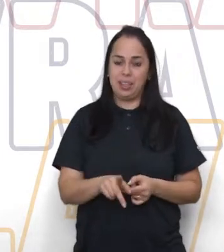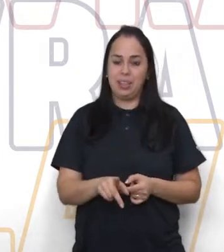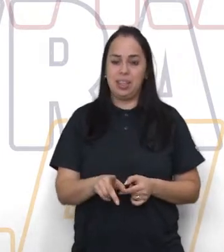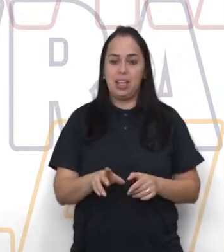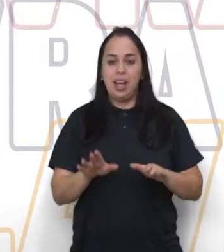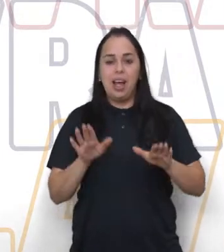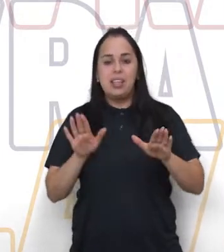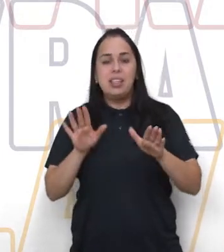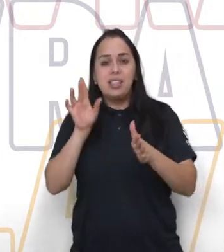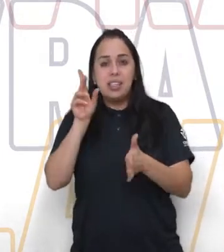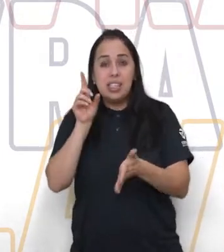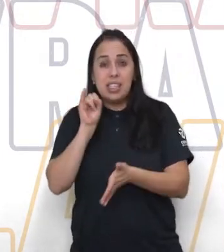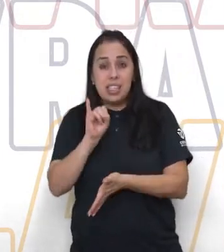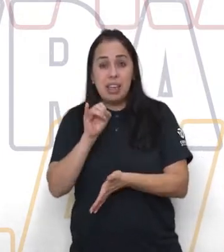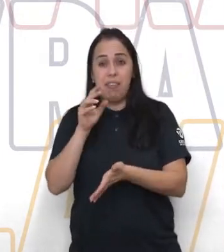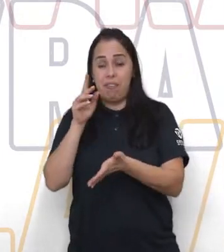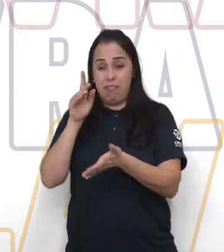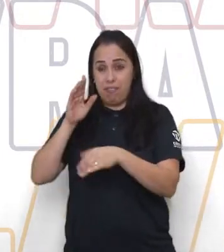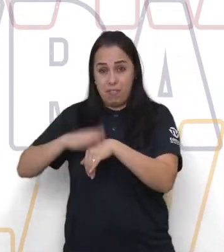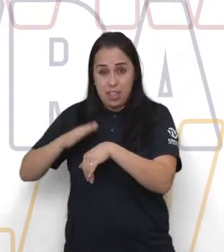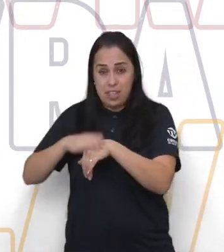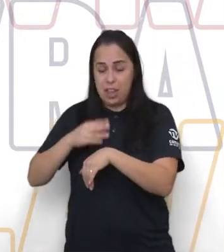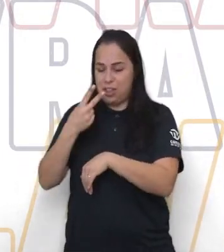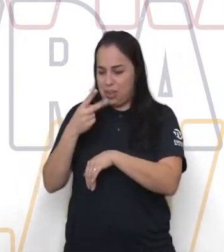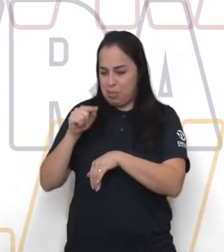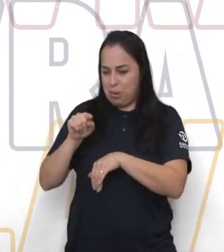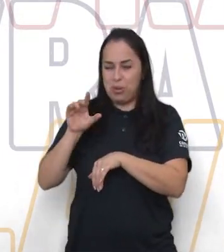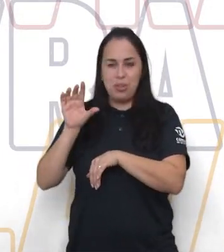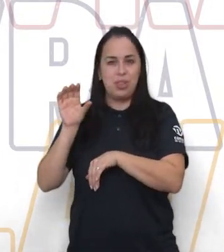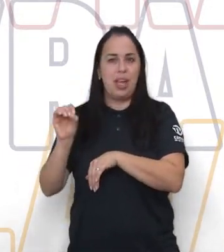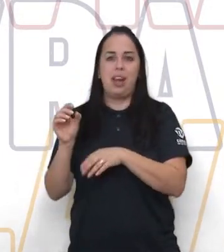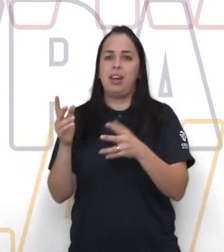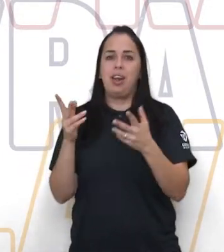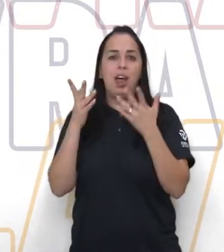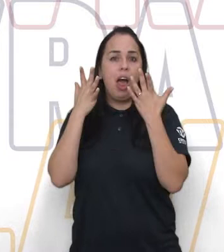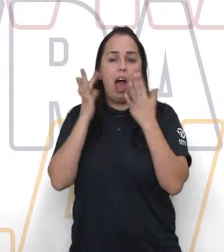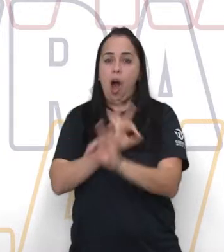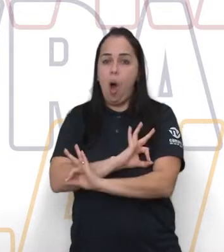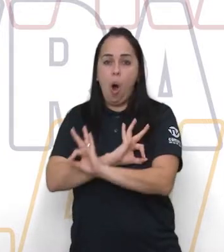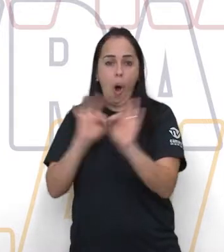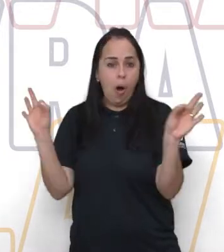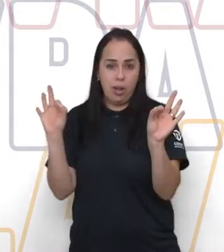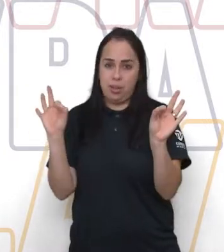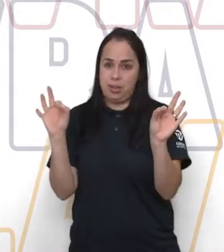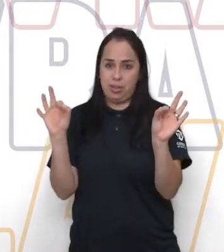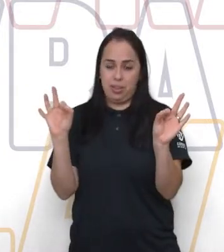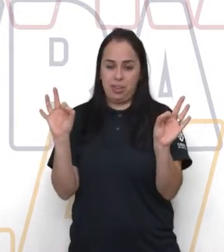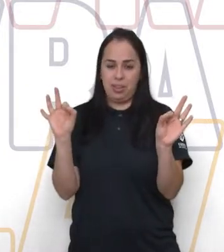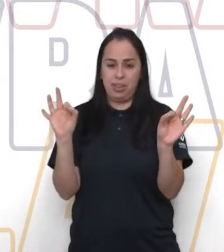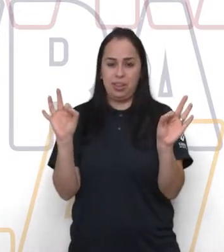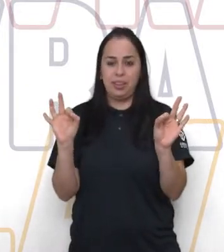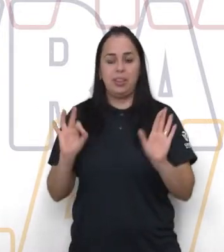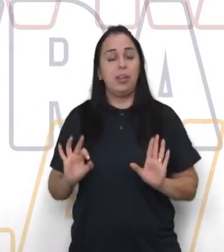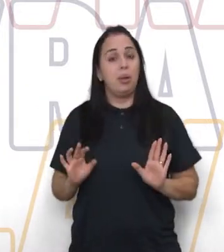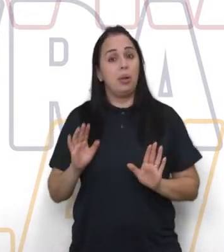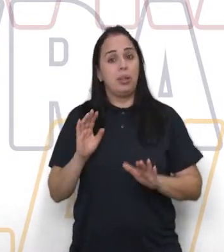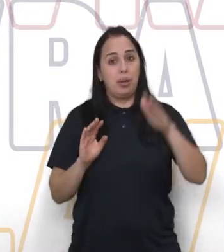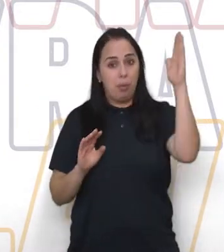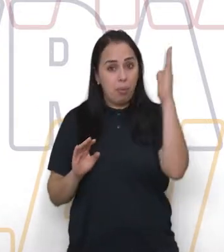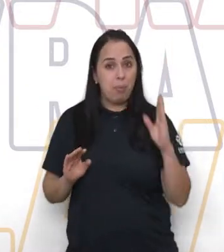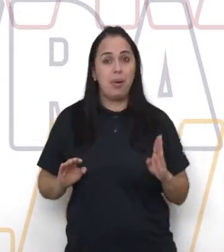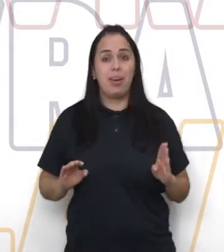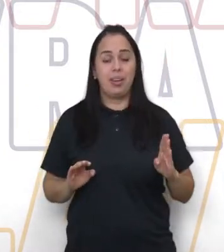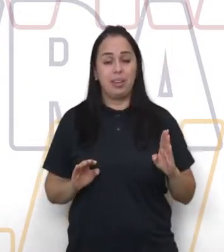consegue se fizer um 2.0 bem feitinho e você não precisa ser três você não Deus e quatro